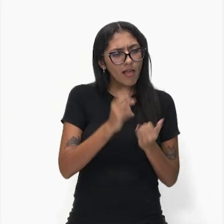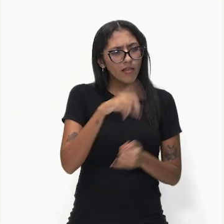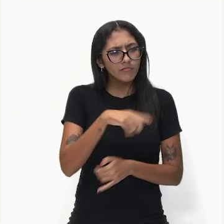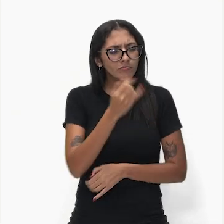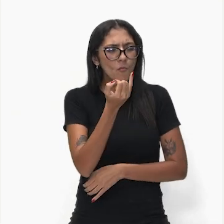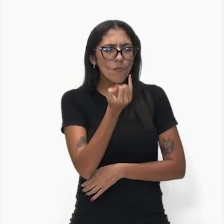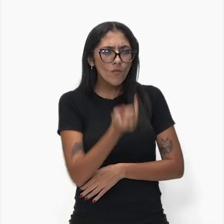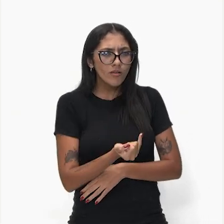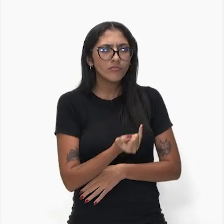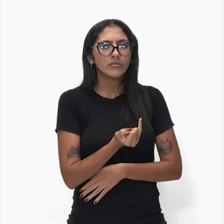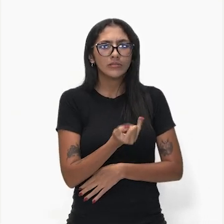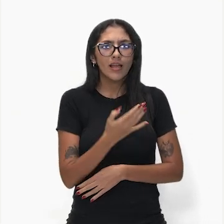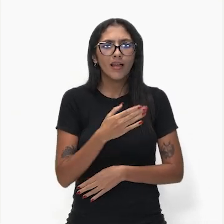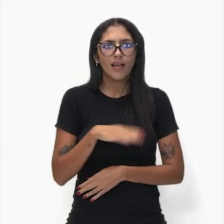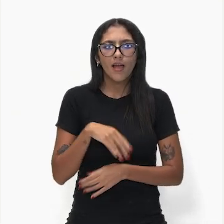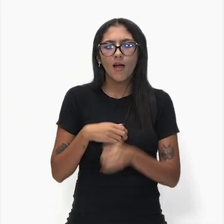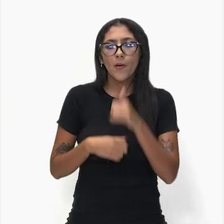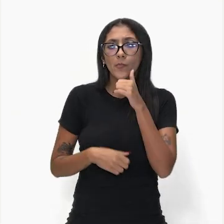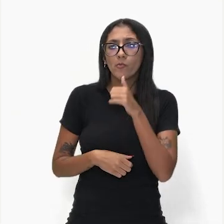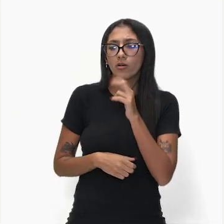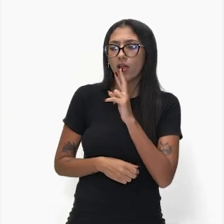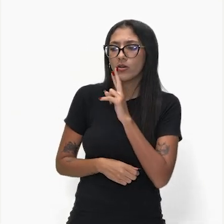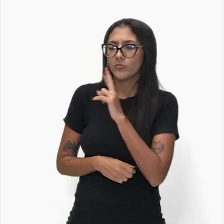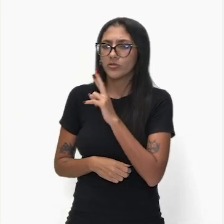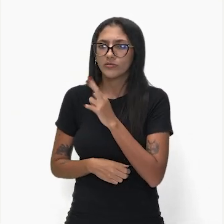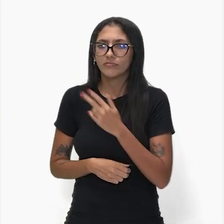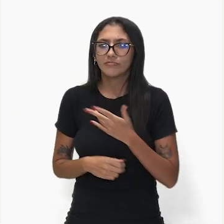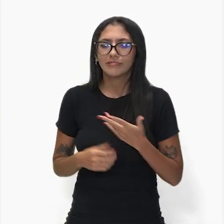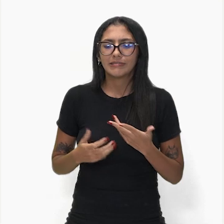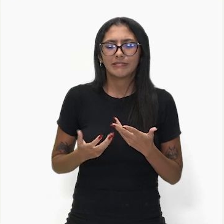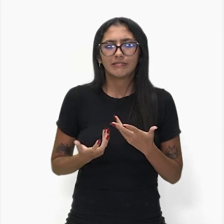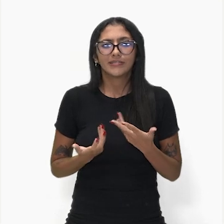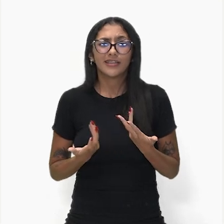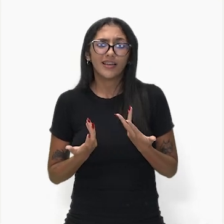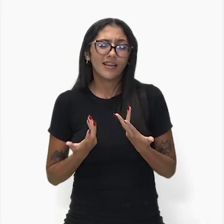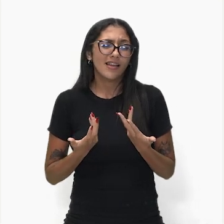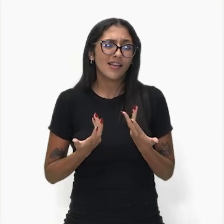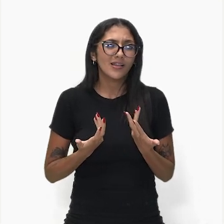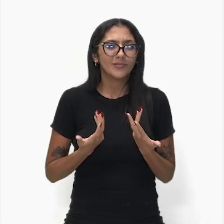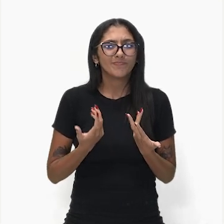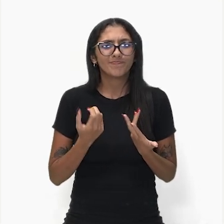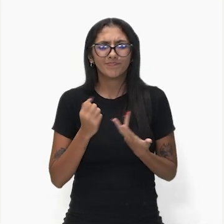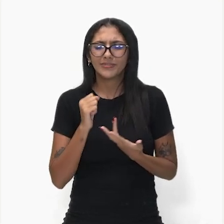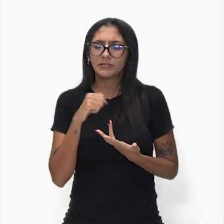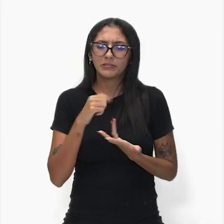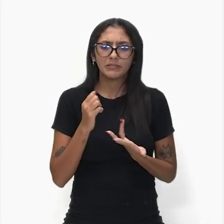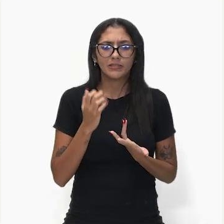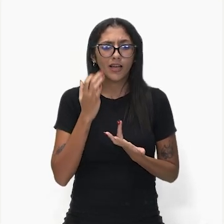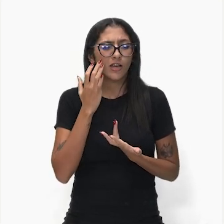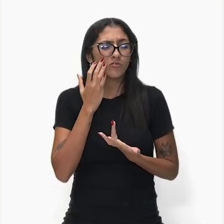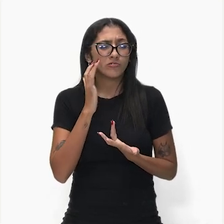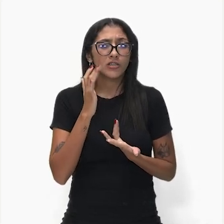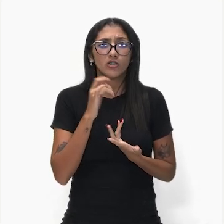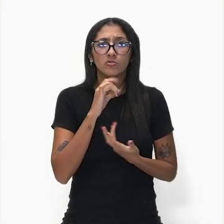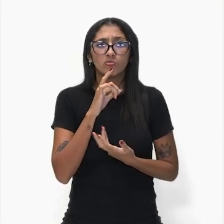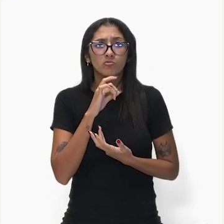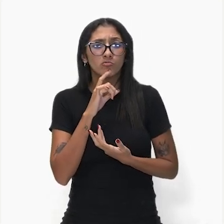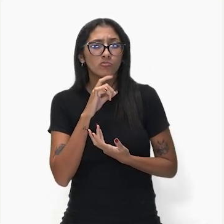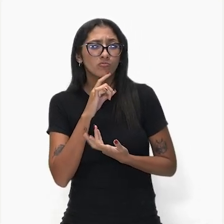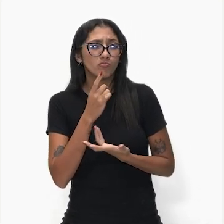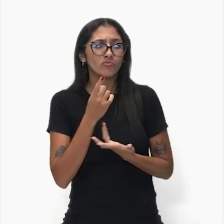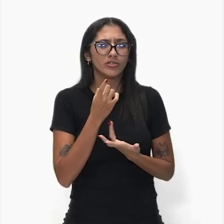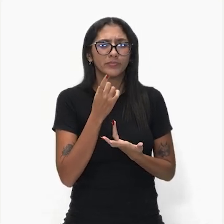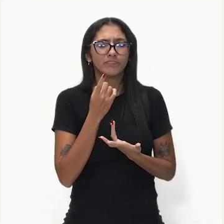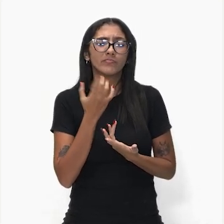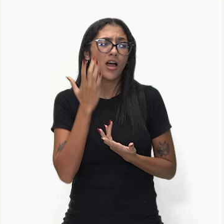hein? A mulher respondeu tristemente. Ai, minha comadre, eu sei lá como vou. Parece que